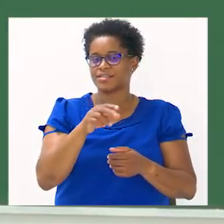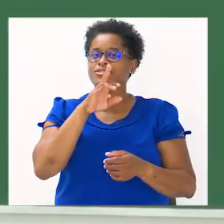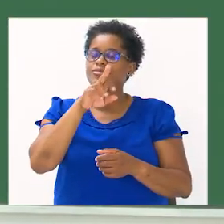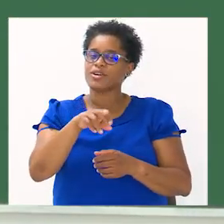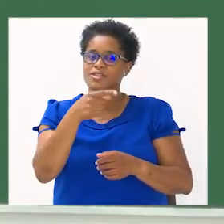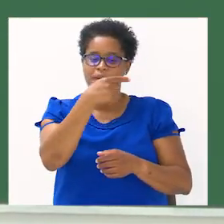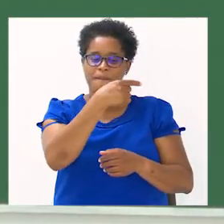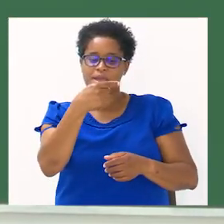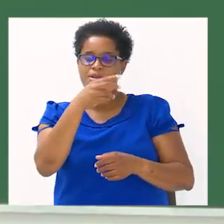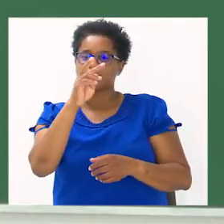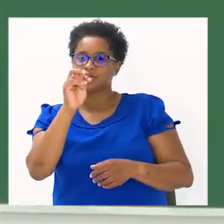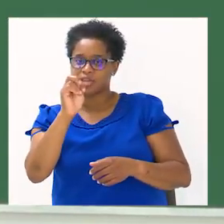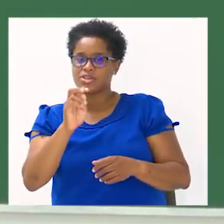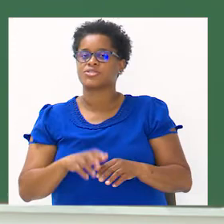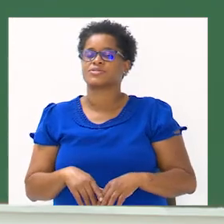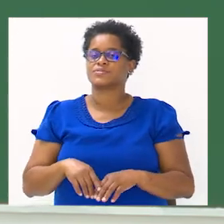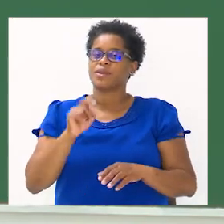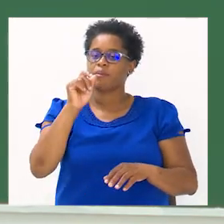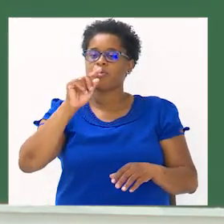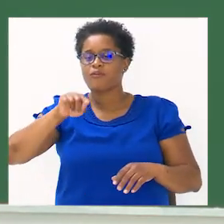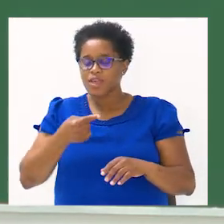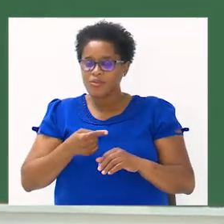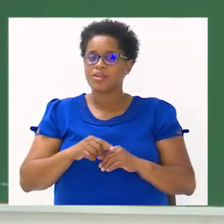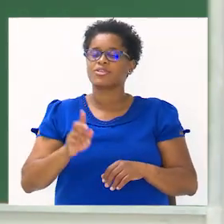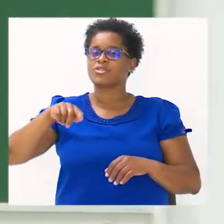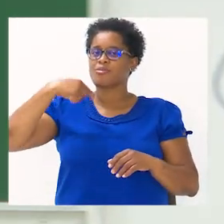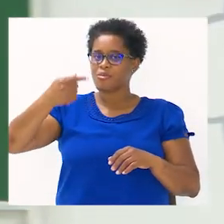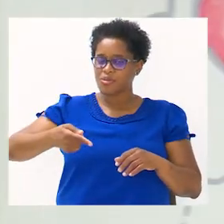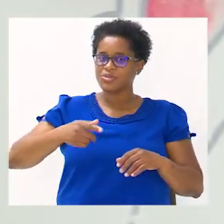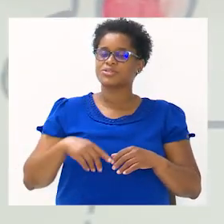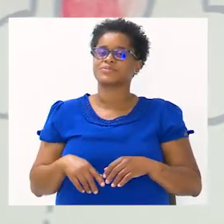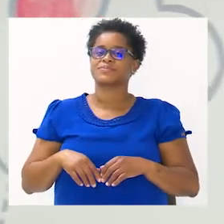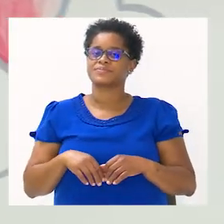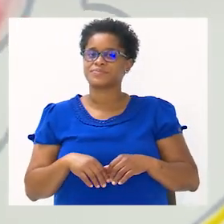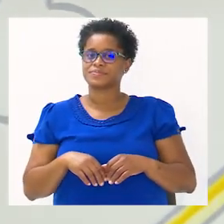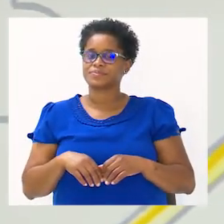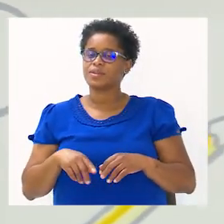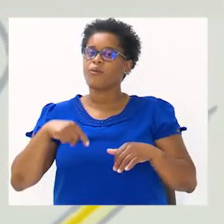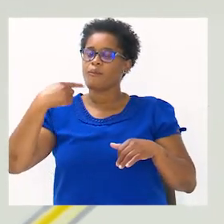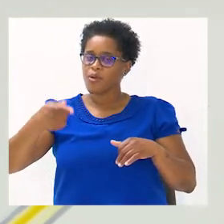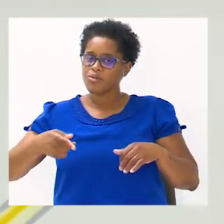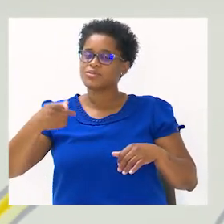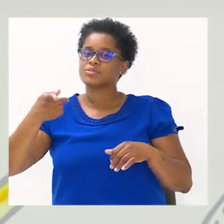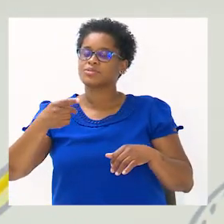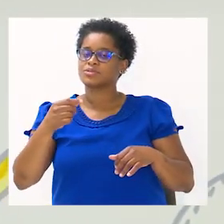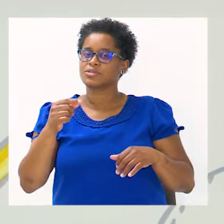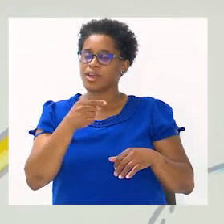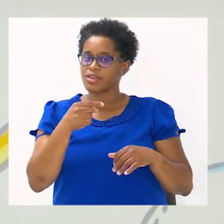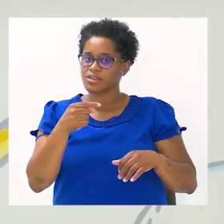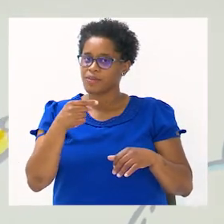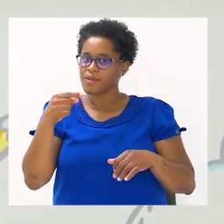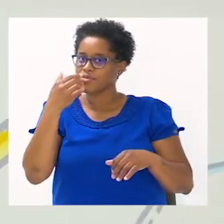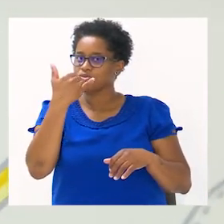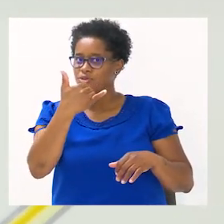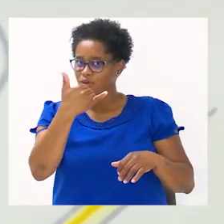menos 3, ponto e vírgula, de seguida, o próximo negativo,